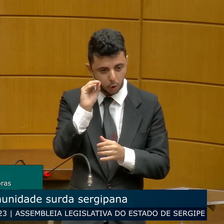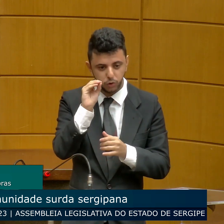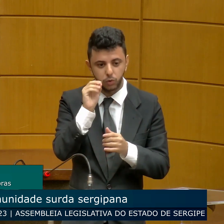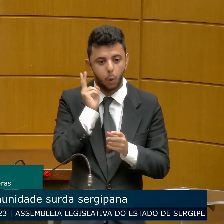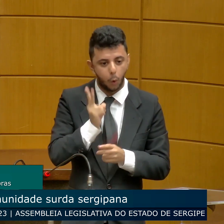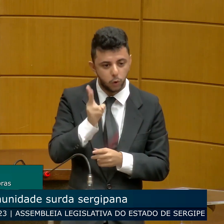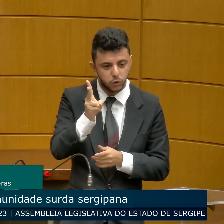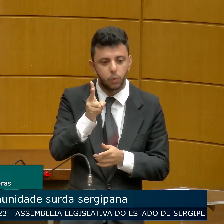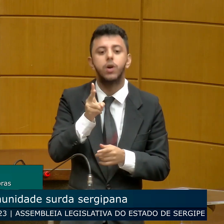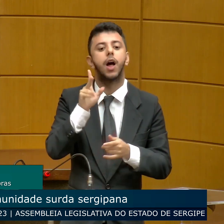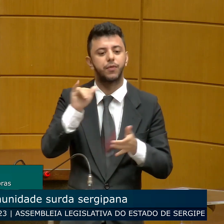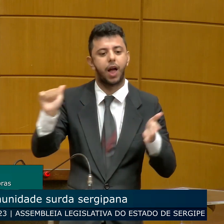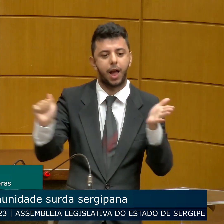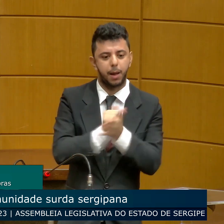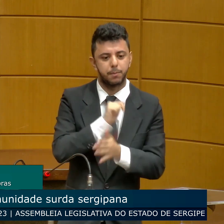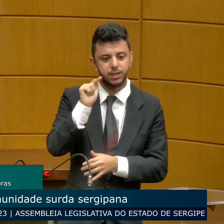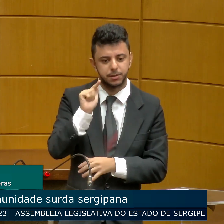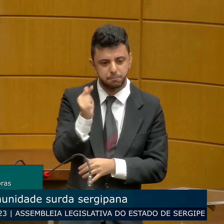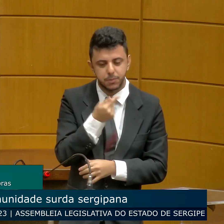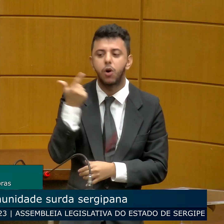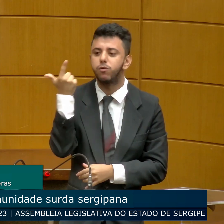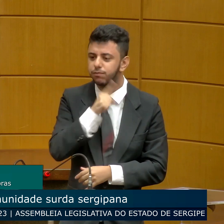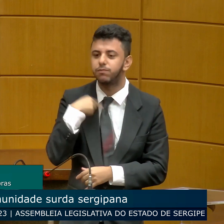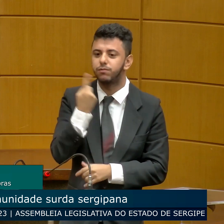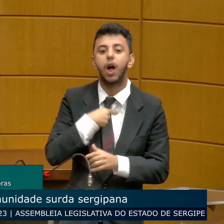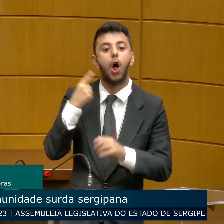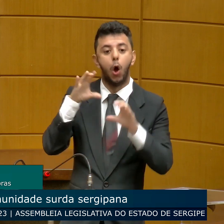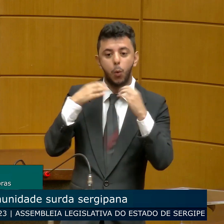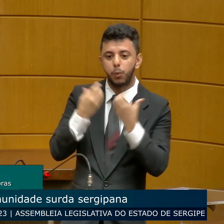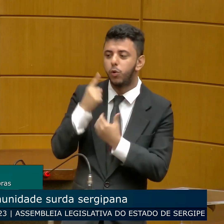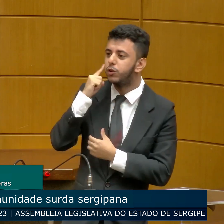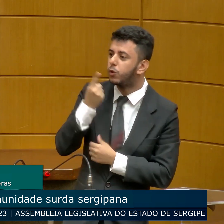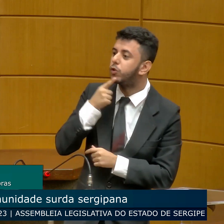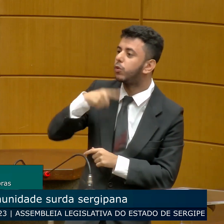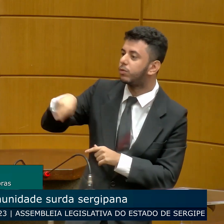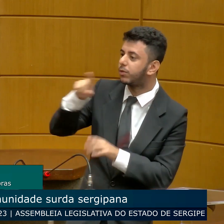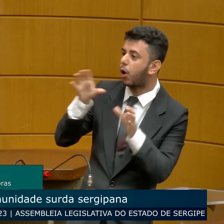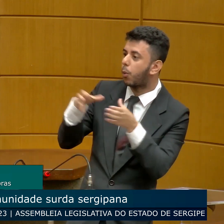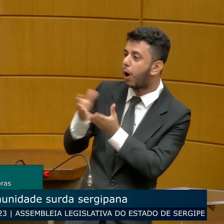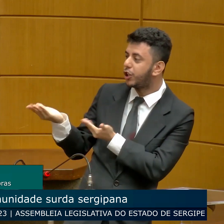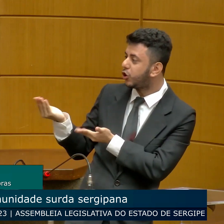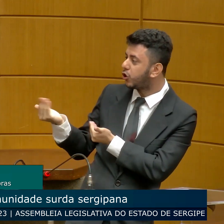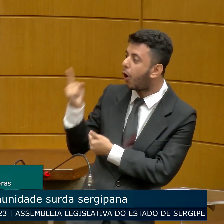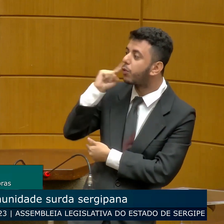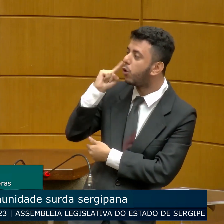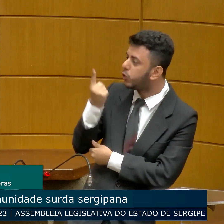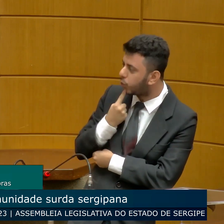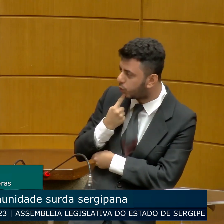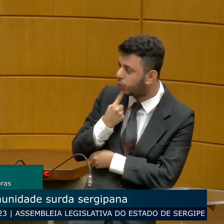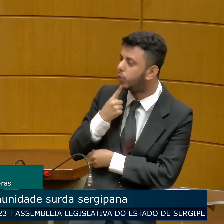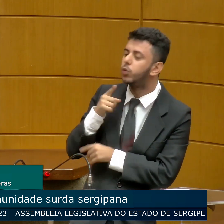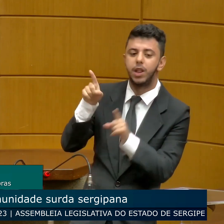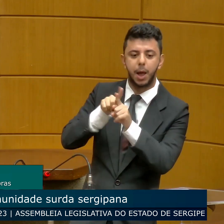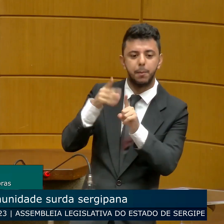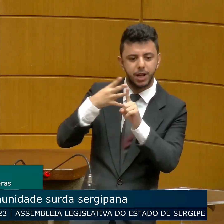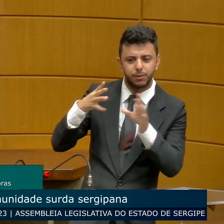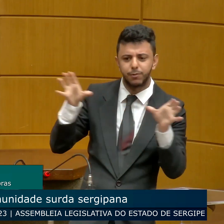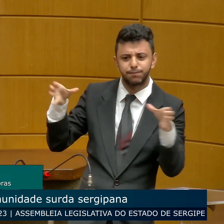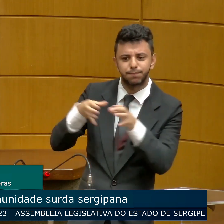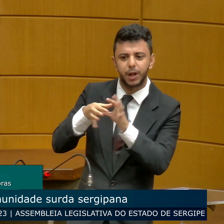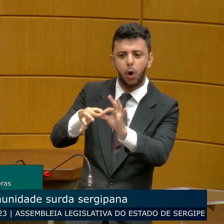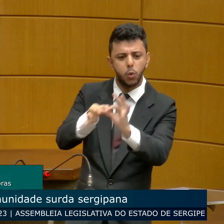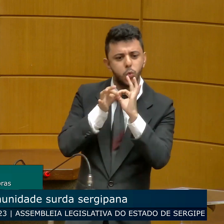não pode, gente, ele colocar, e aí vem com a questão do racismo. Né? Ah, chamamos